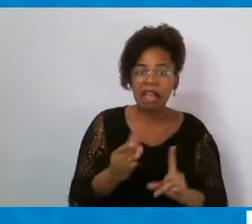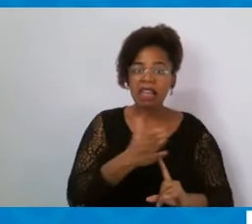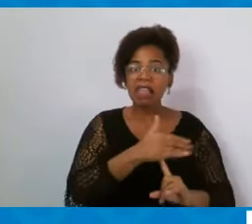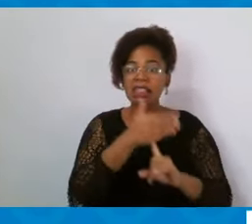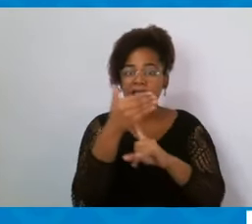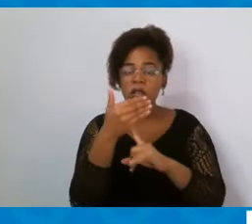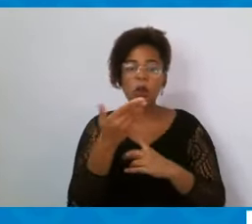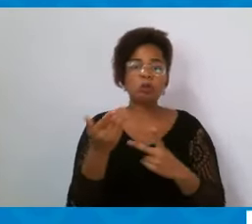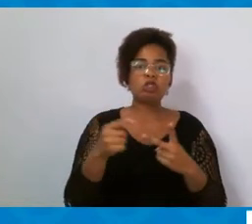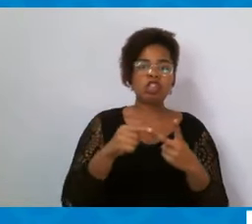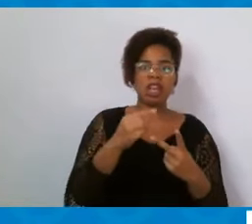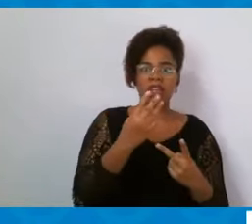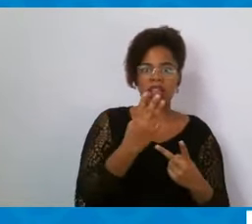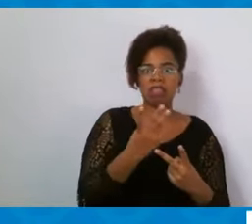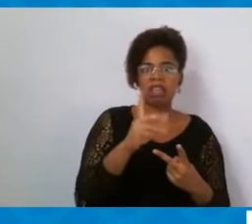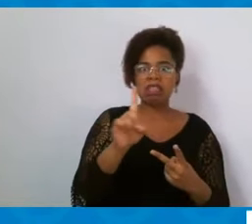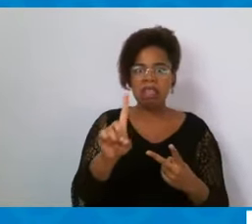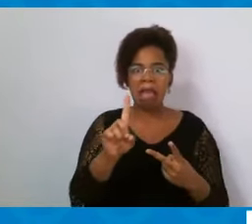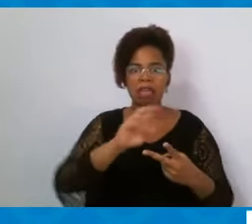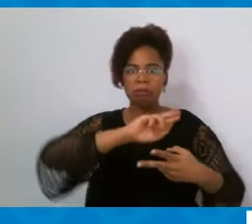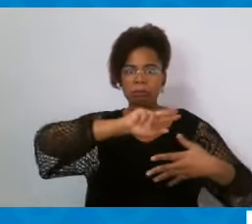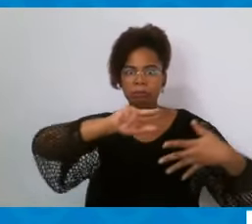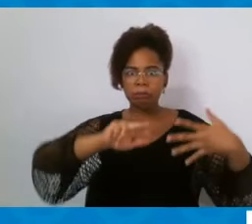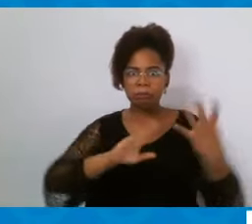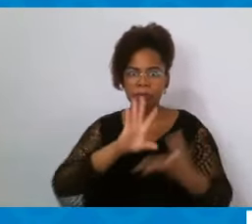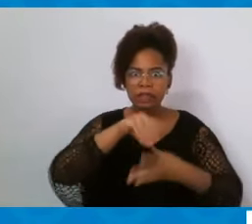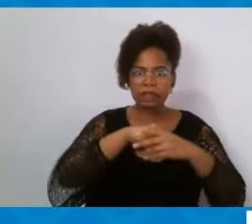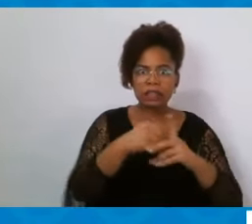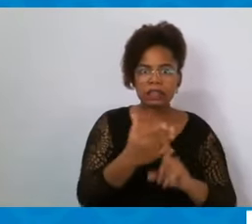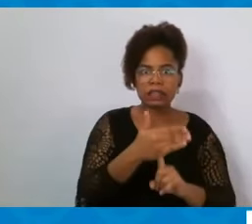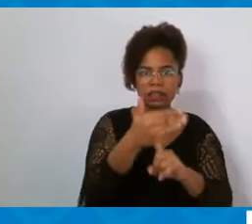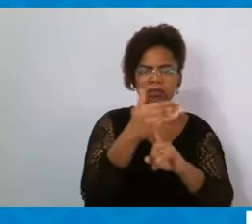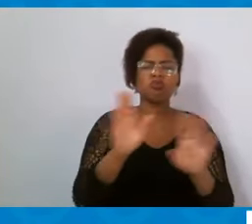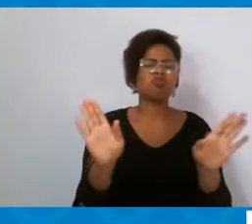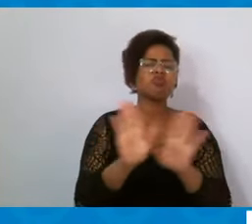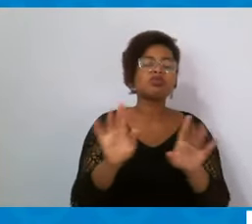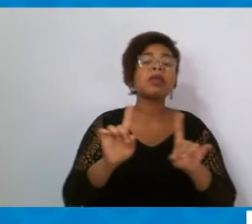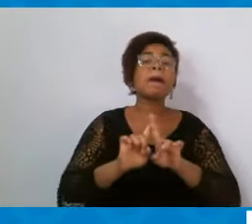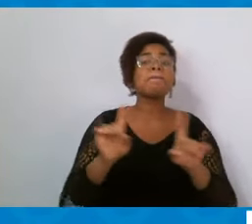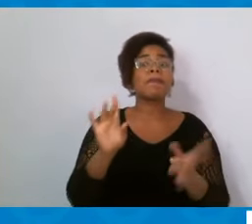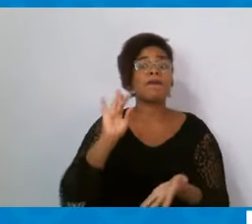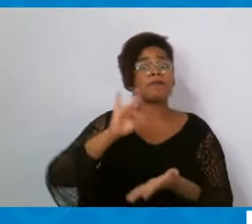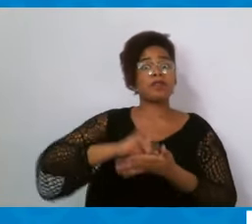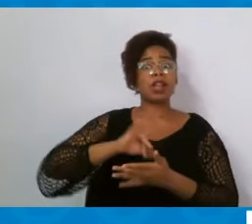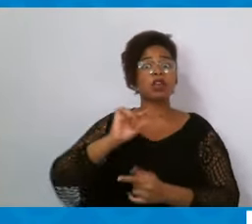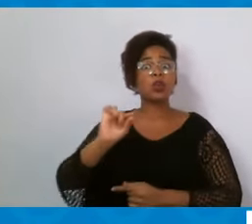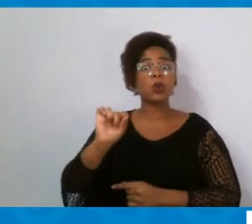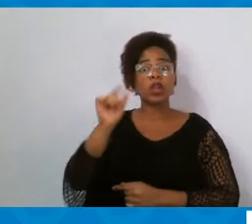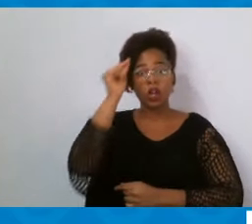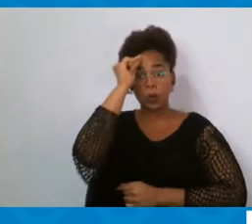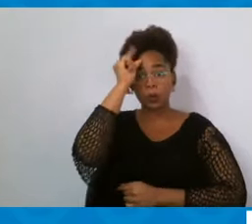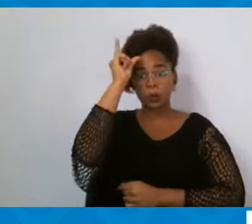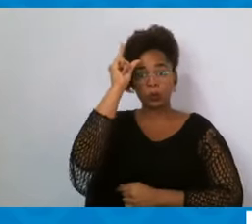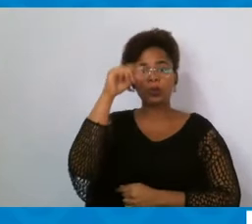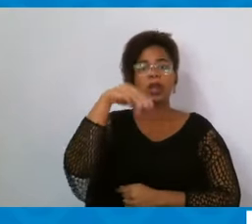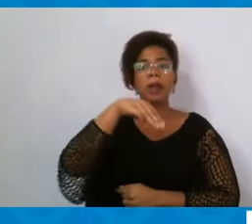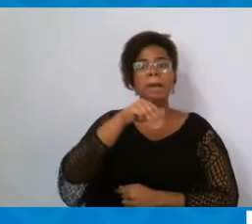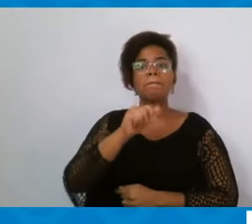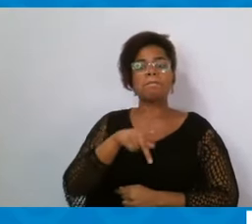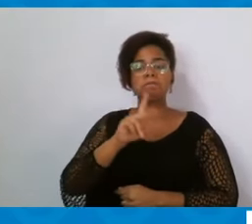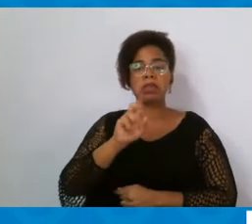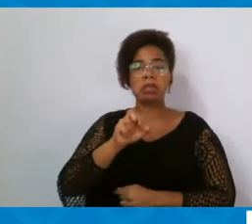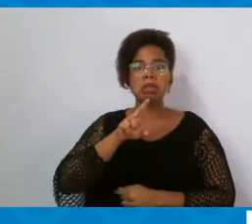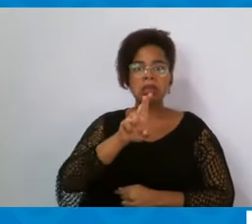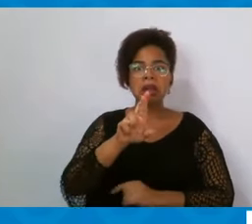Porque a cultura maker é muito mais sobre uma cultura, sobre um conjunto de comportamentos, do que sobre a aquisição de